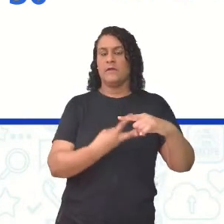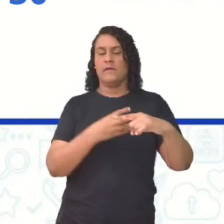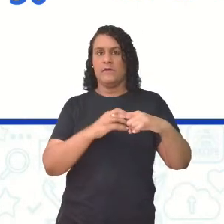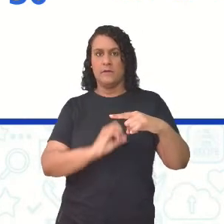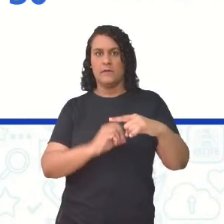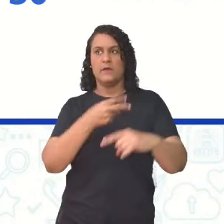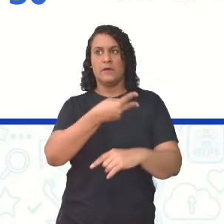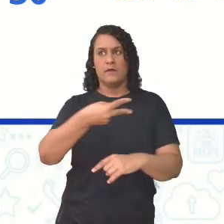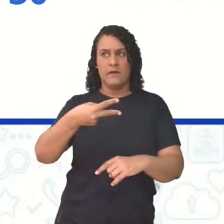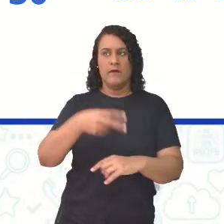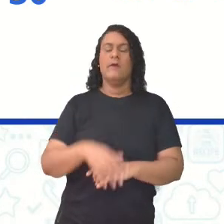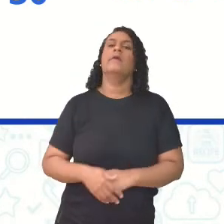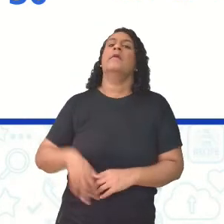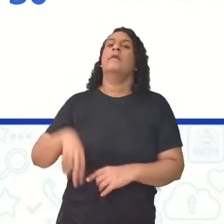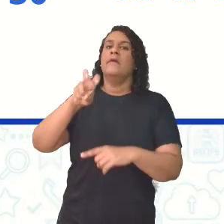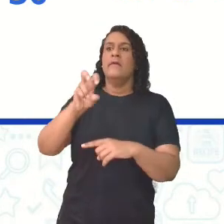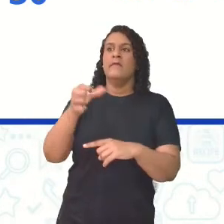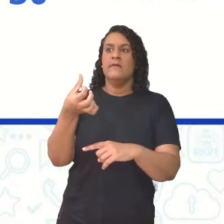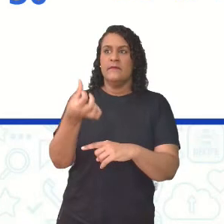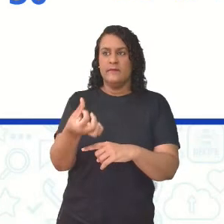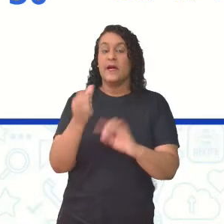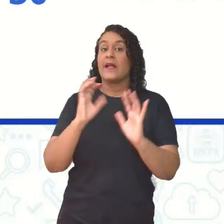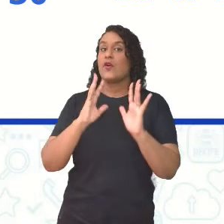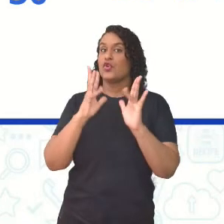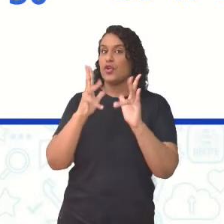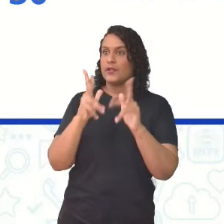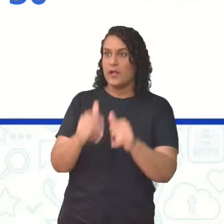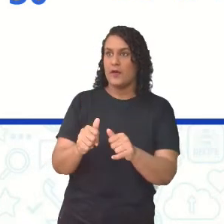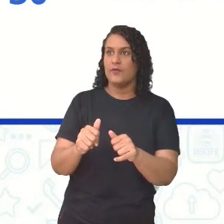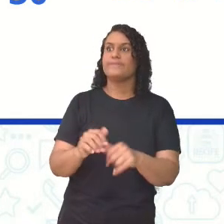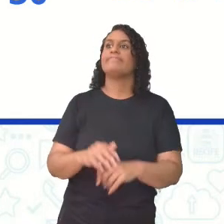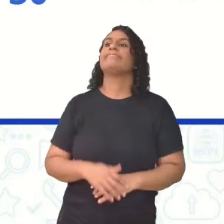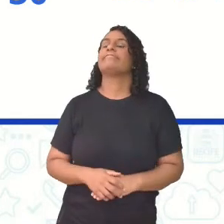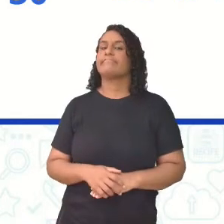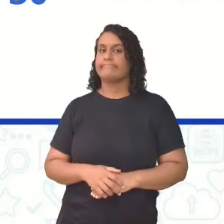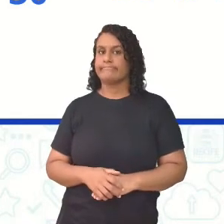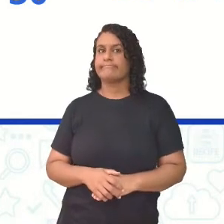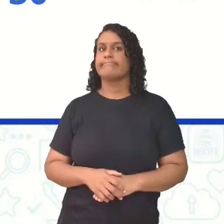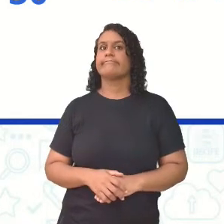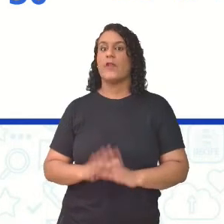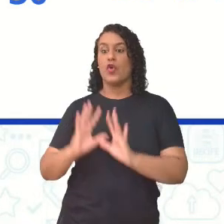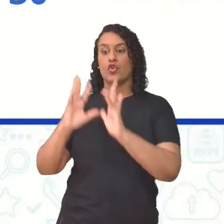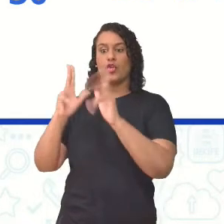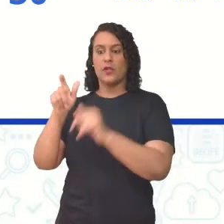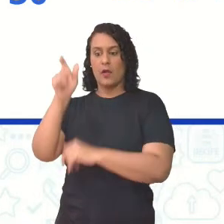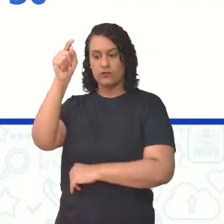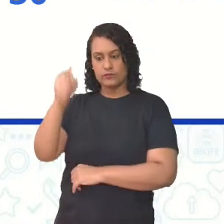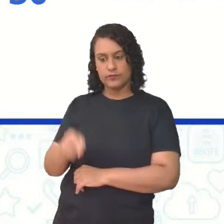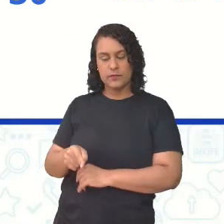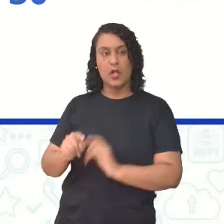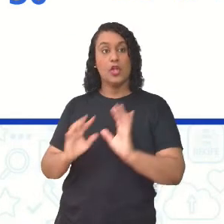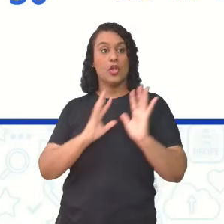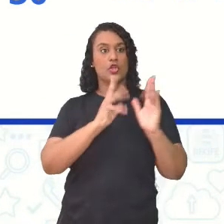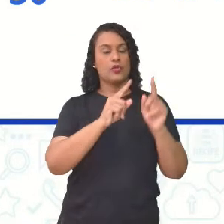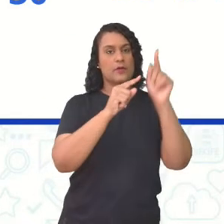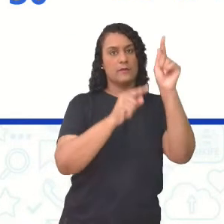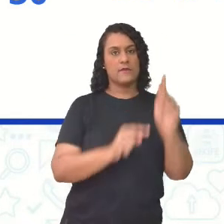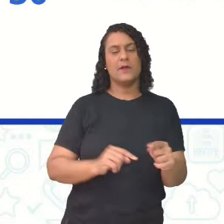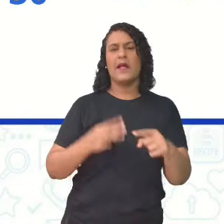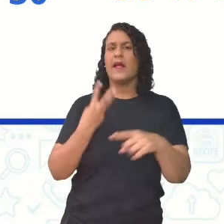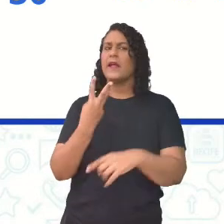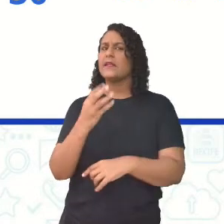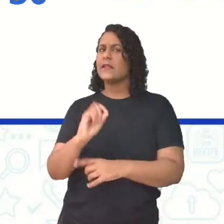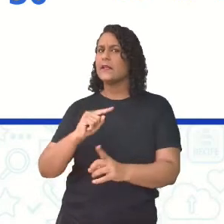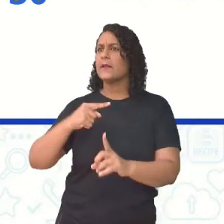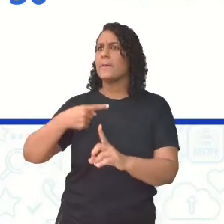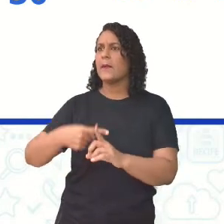30. E 56, que é o todo, está para o todo do outro lado. O todo do outro lado é 30, mais o pedacinho